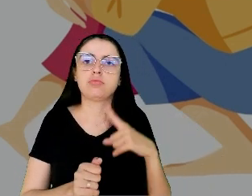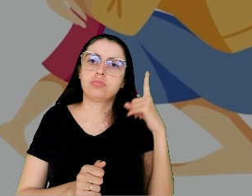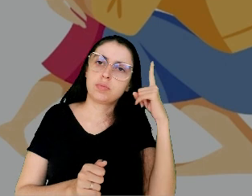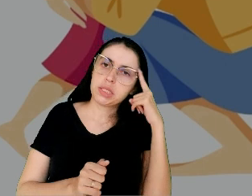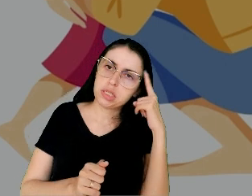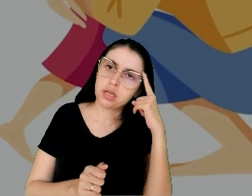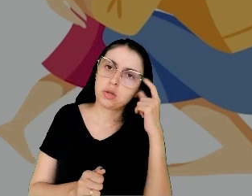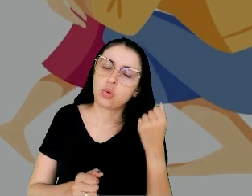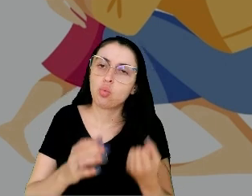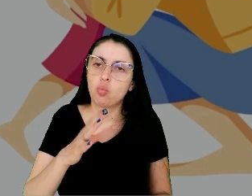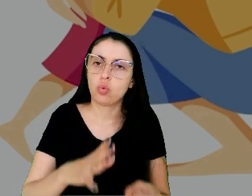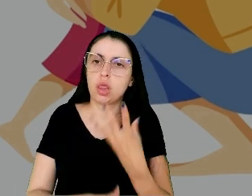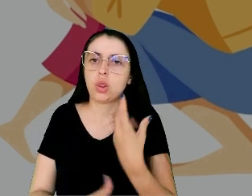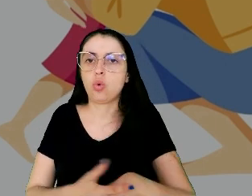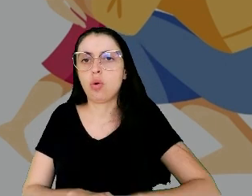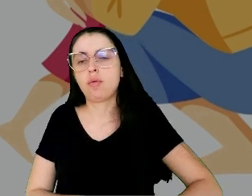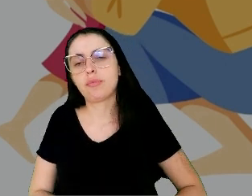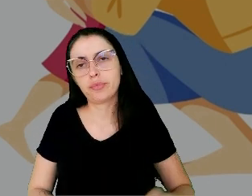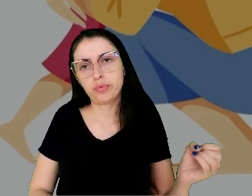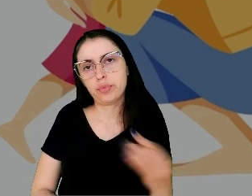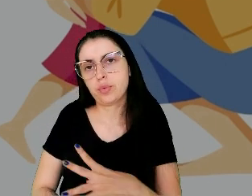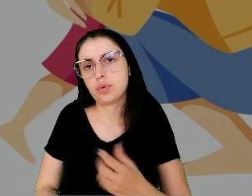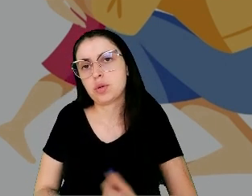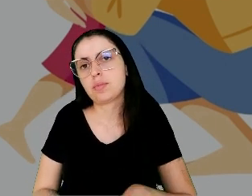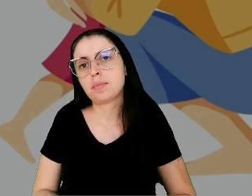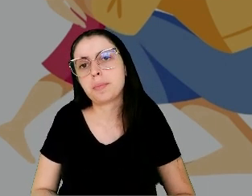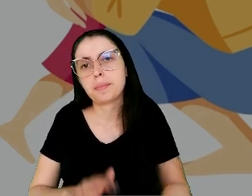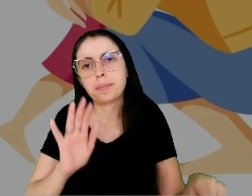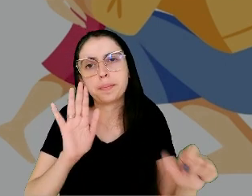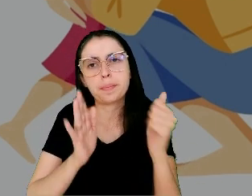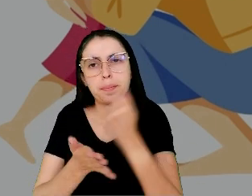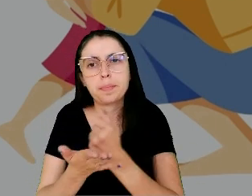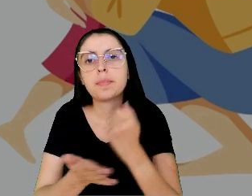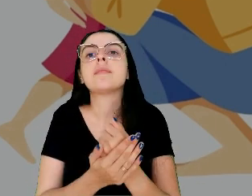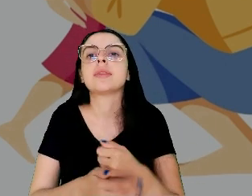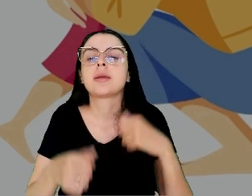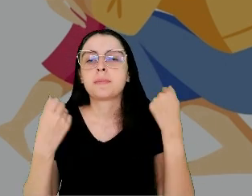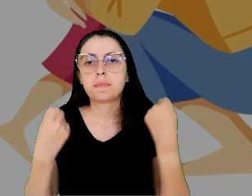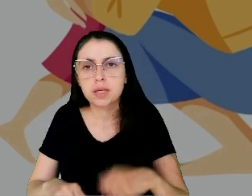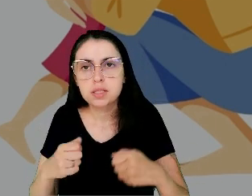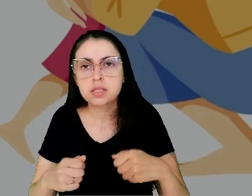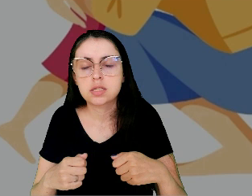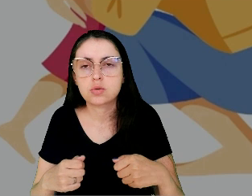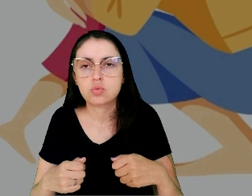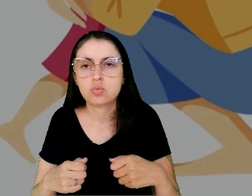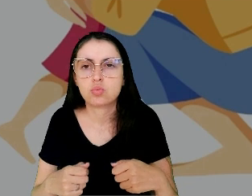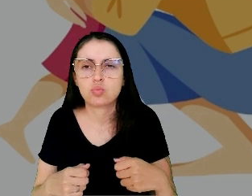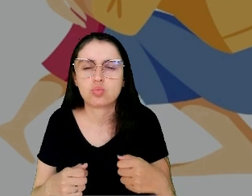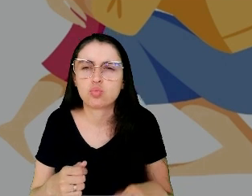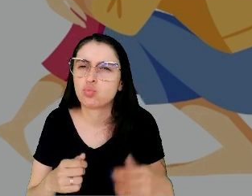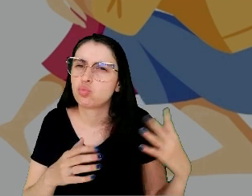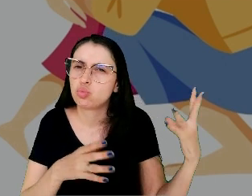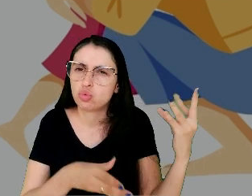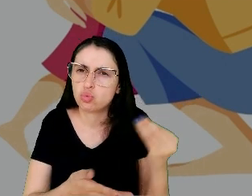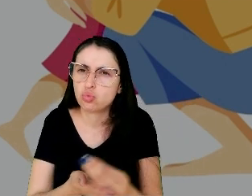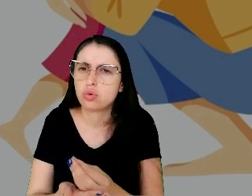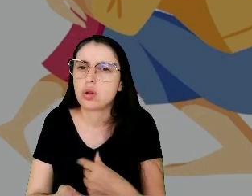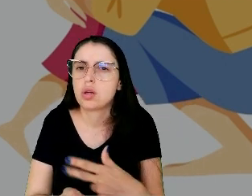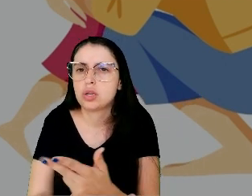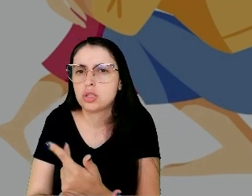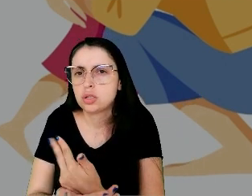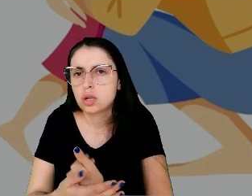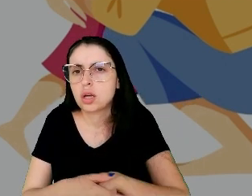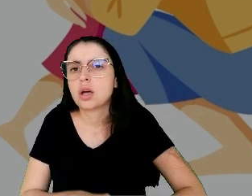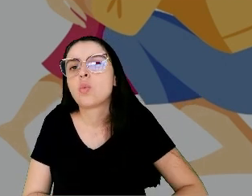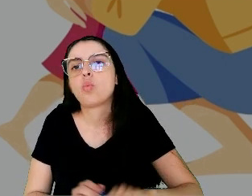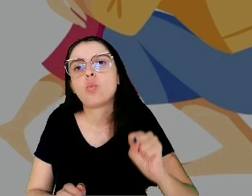do novo marco legal do saneamento, que também exigiu, junto com precedentes do Supremo